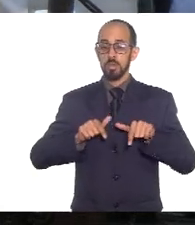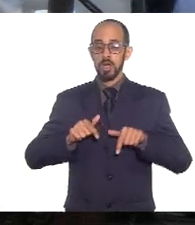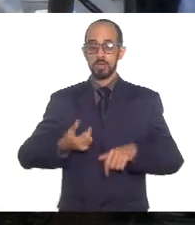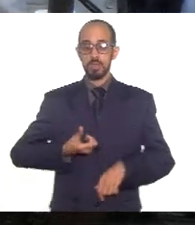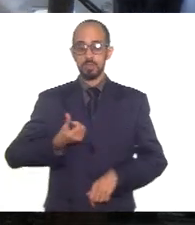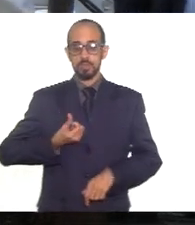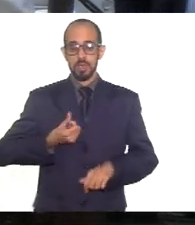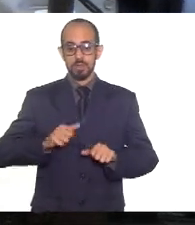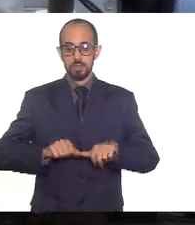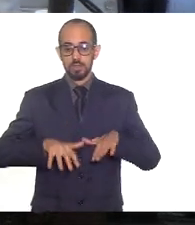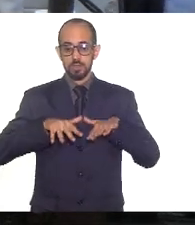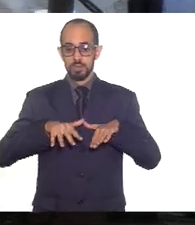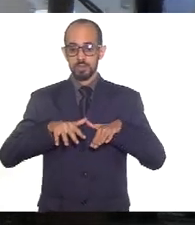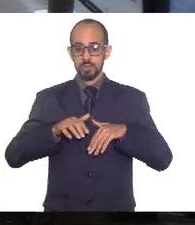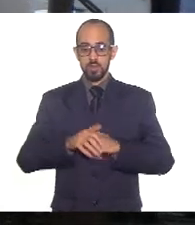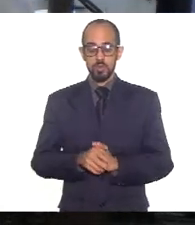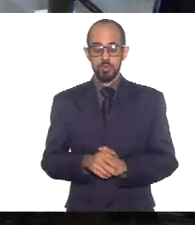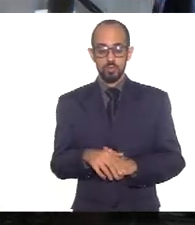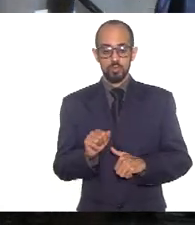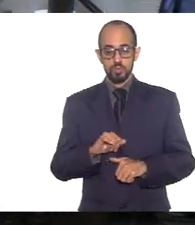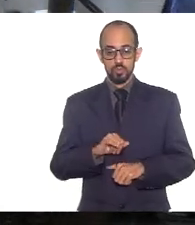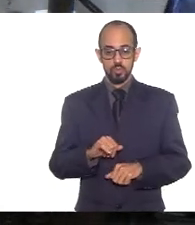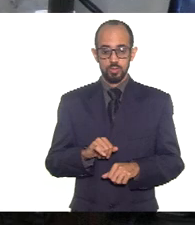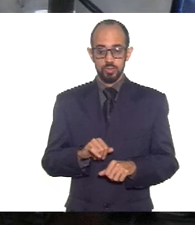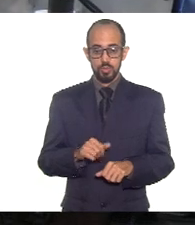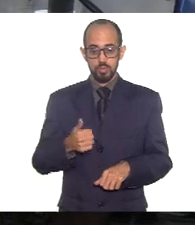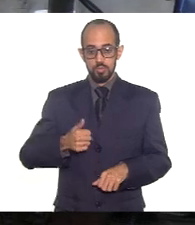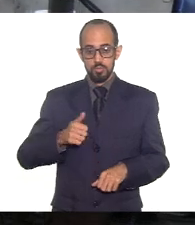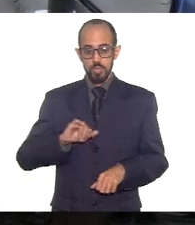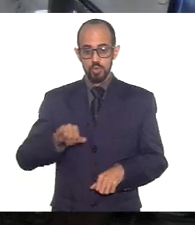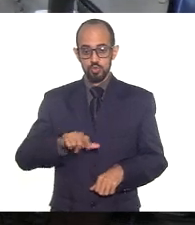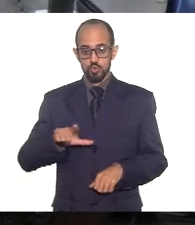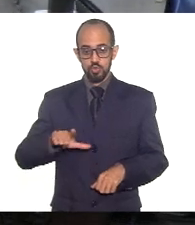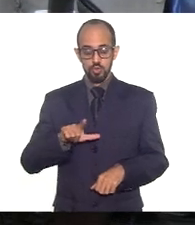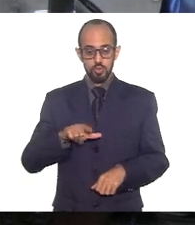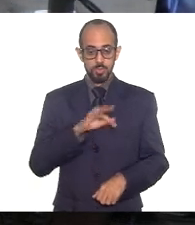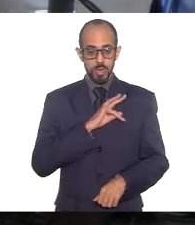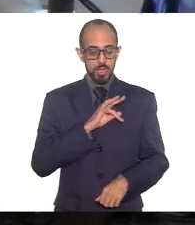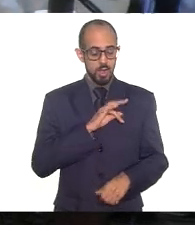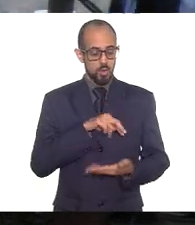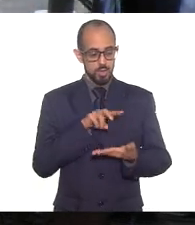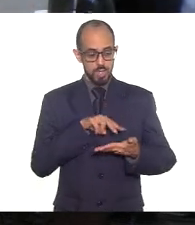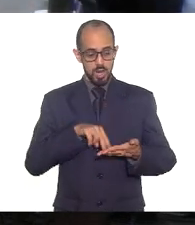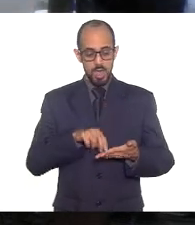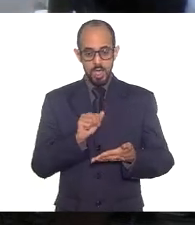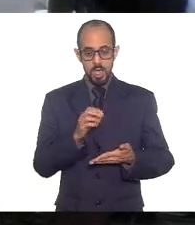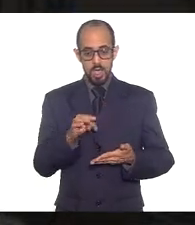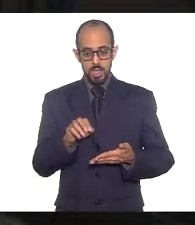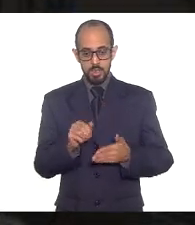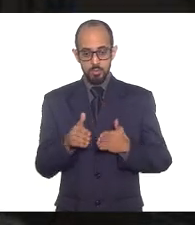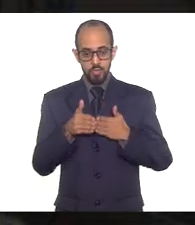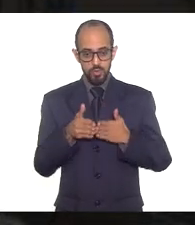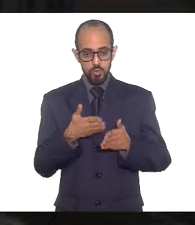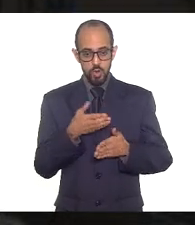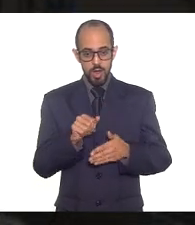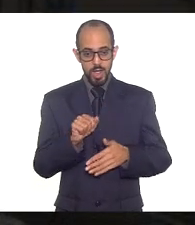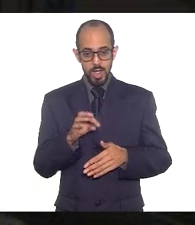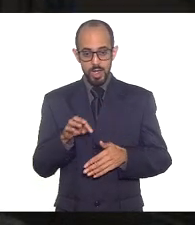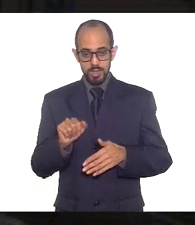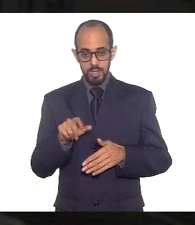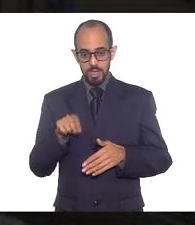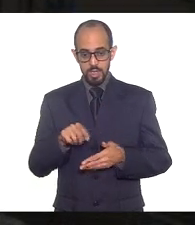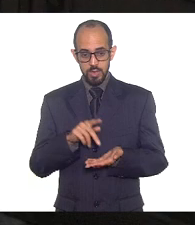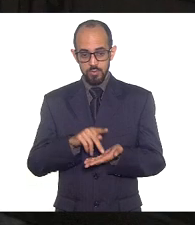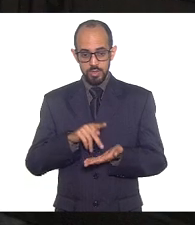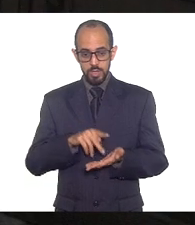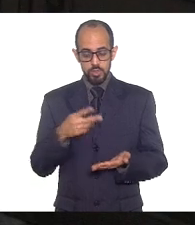sessão felicidade dia 1º de julho pertence a comida deputada Martha Rocha fazer leitura da ata da sessão anterior a tá reflete